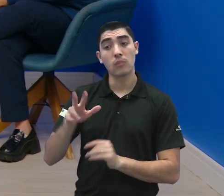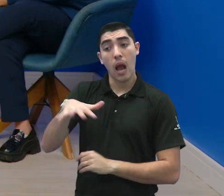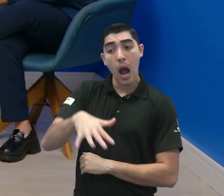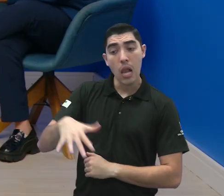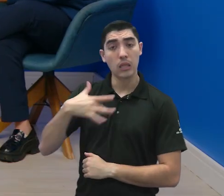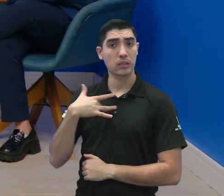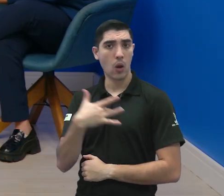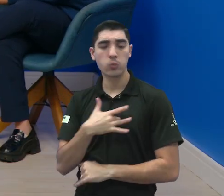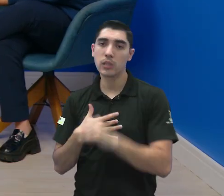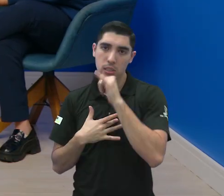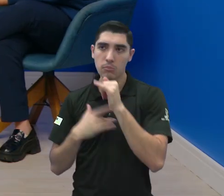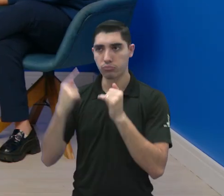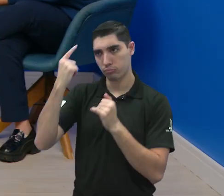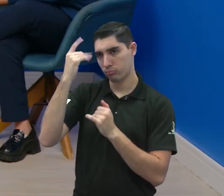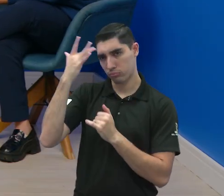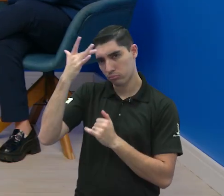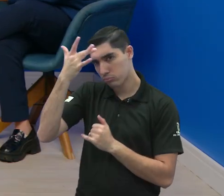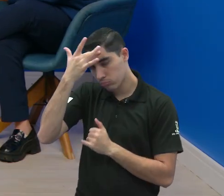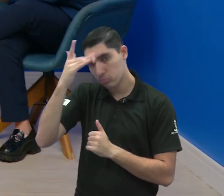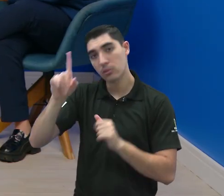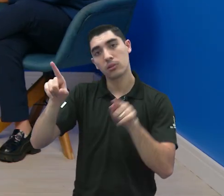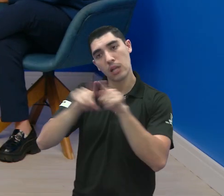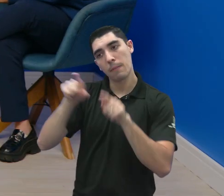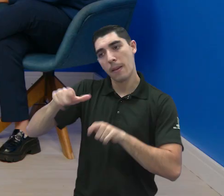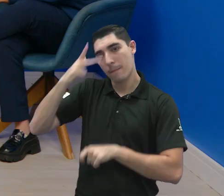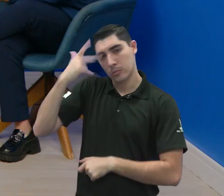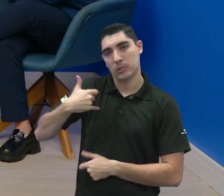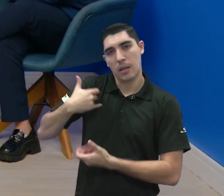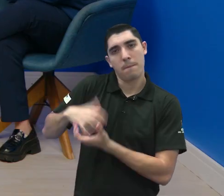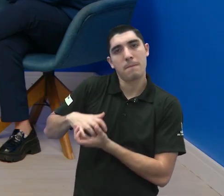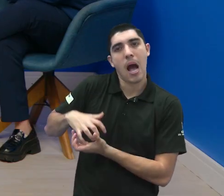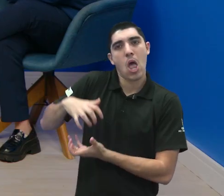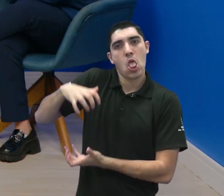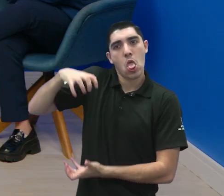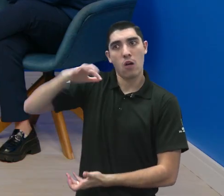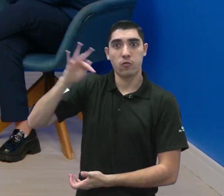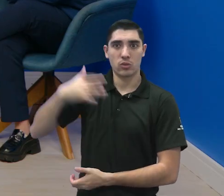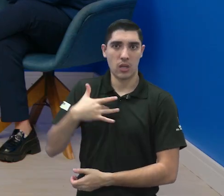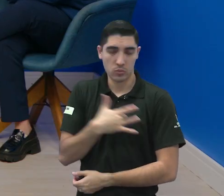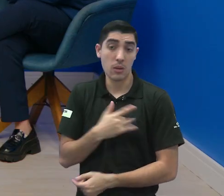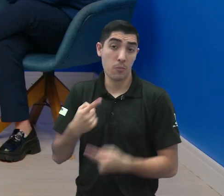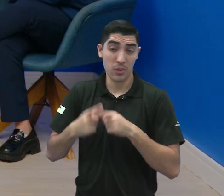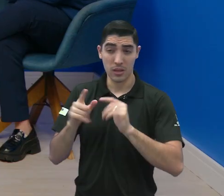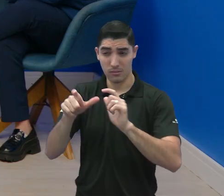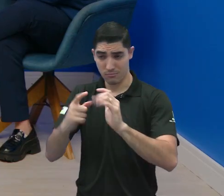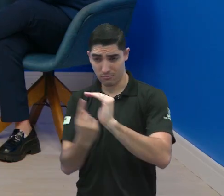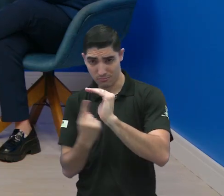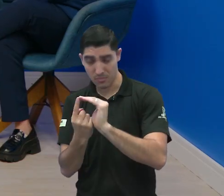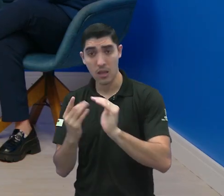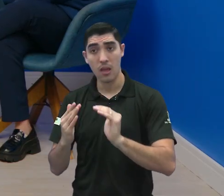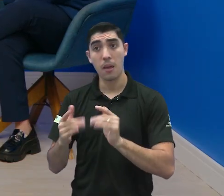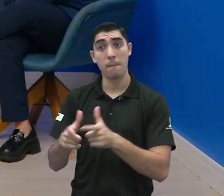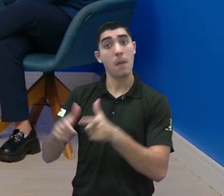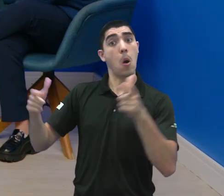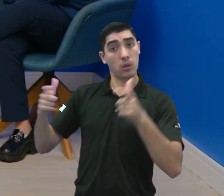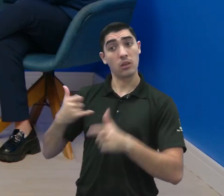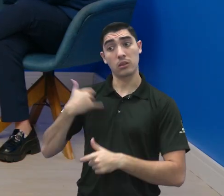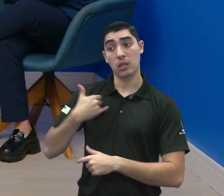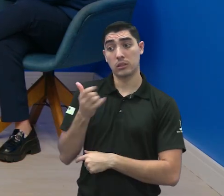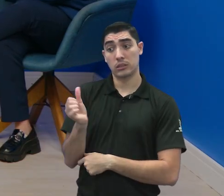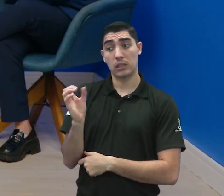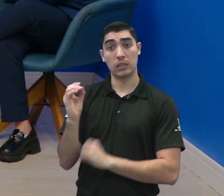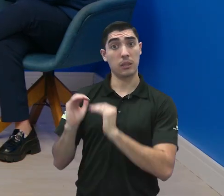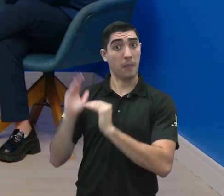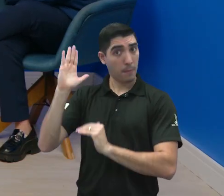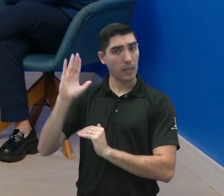saúde. Tanto a saúde mental quanto a saúde dos idosos, porque grande parte das pessoas que moram sozinhas são pessoas acima de 60 anos. Como